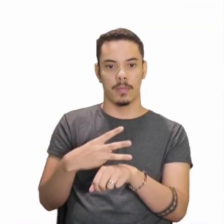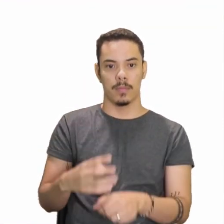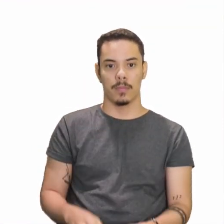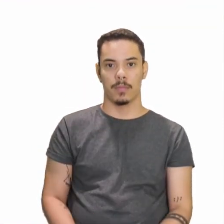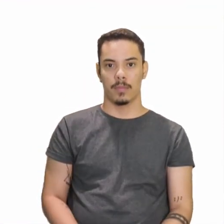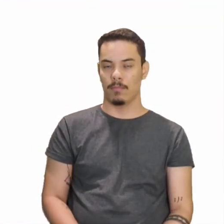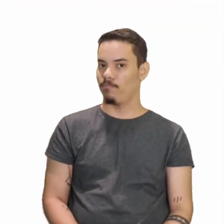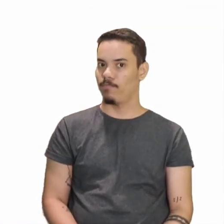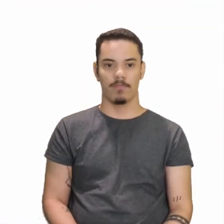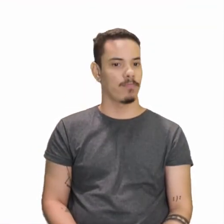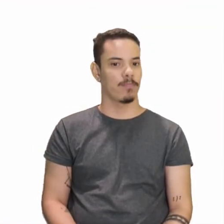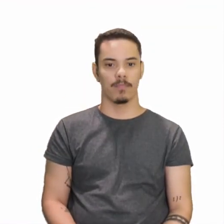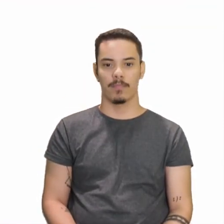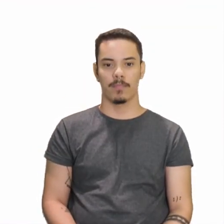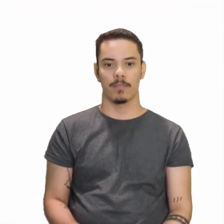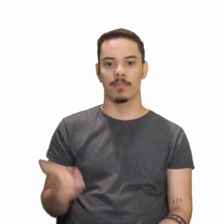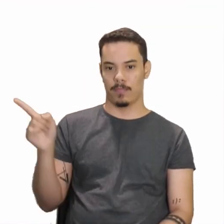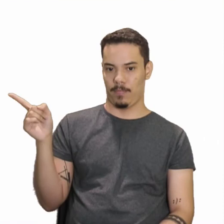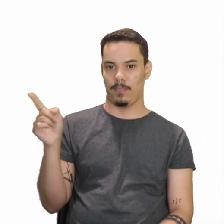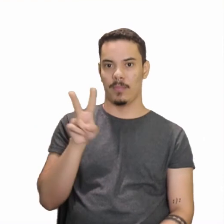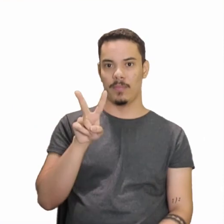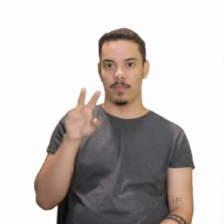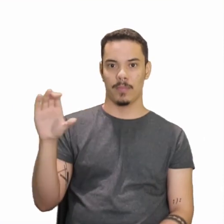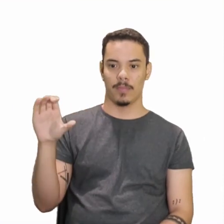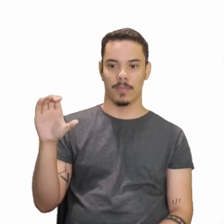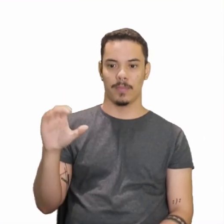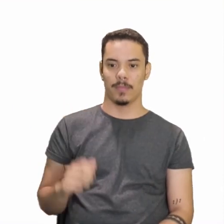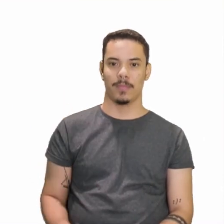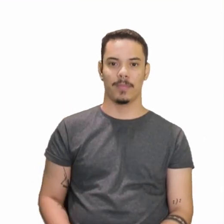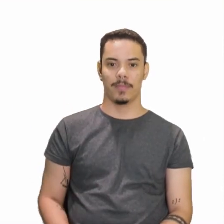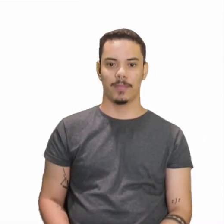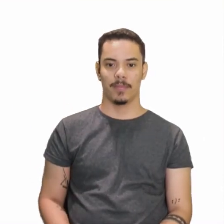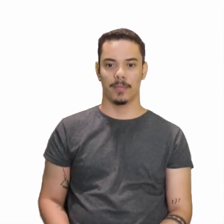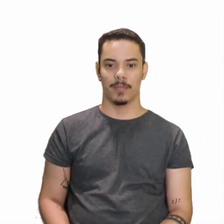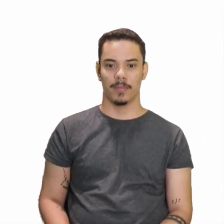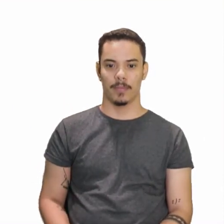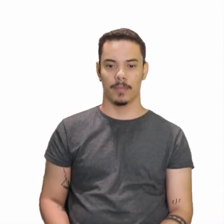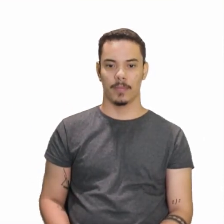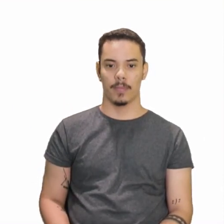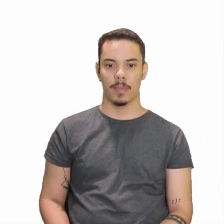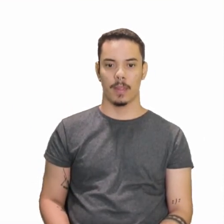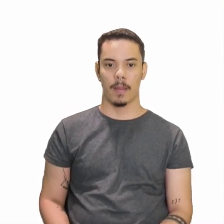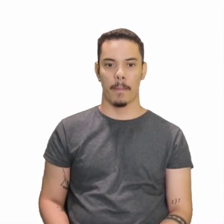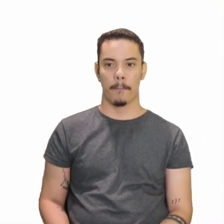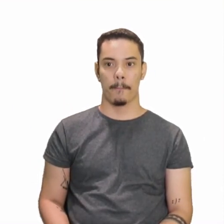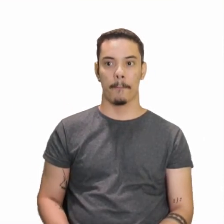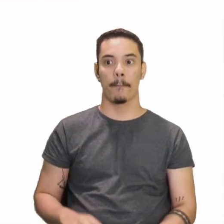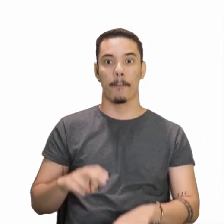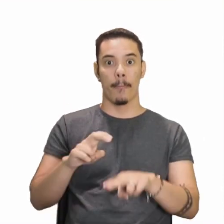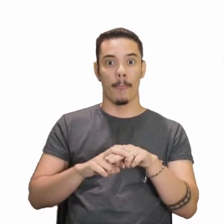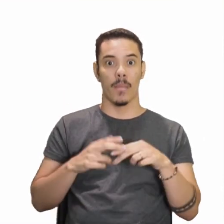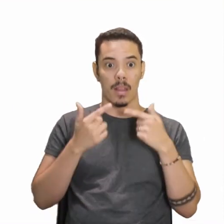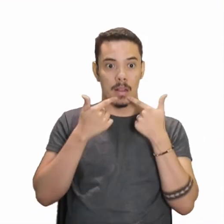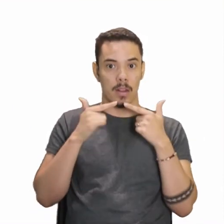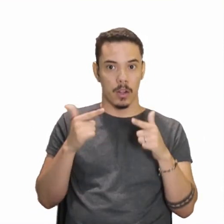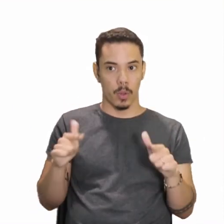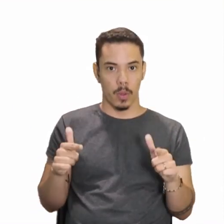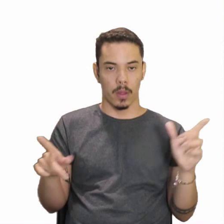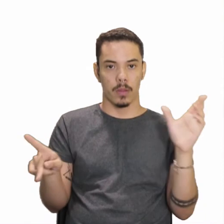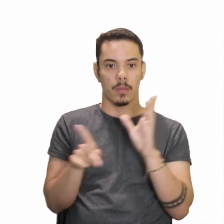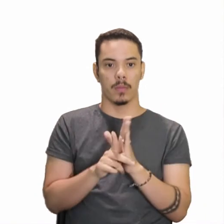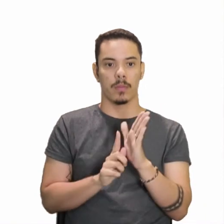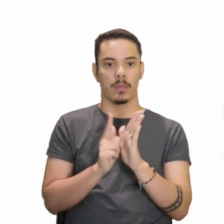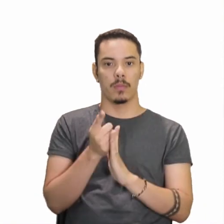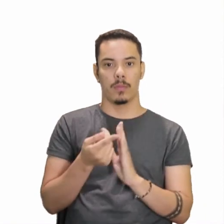4 letras? Ou você faz isso? Ah, né? Certo? Então, isso na linguagem, certo? De acordo com o gênero